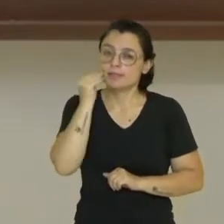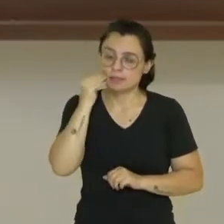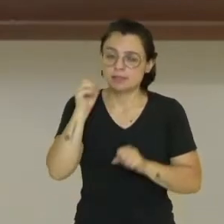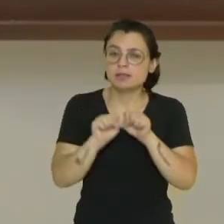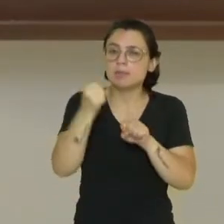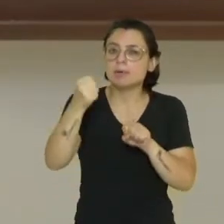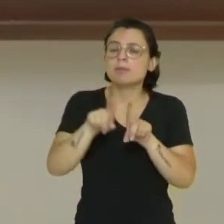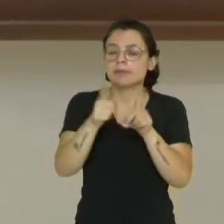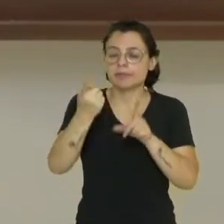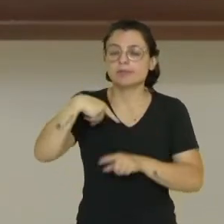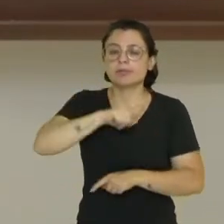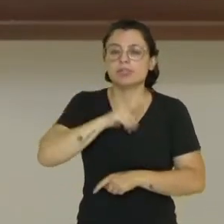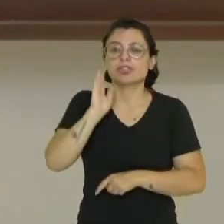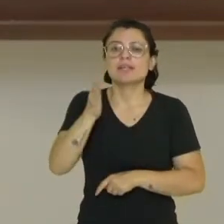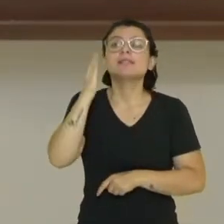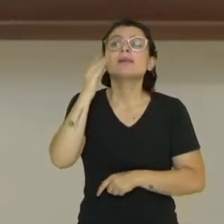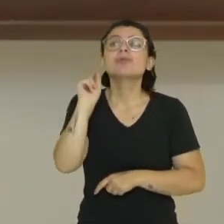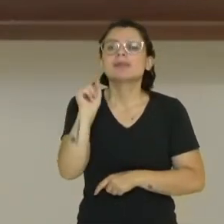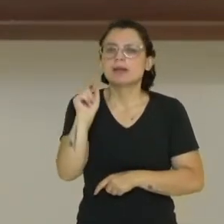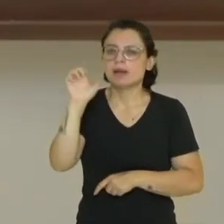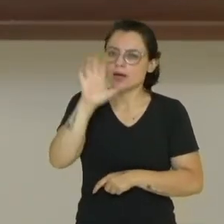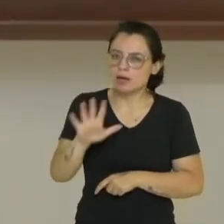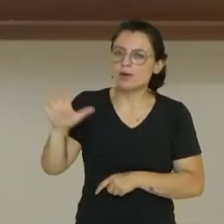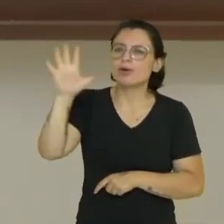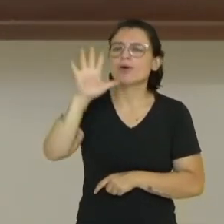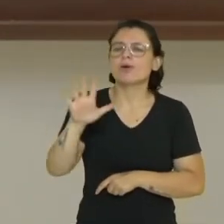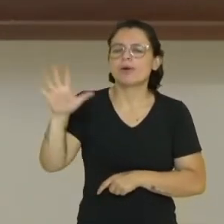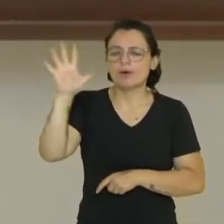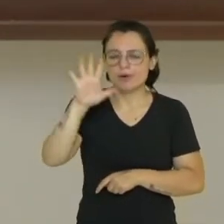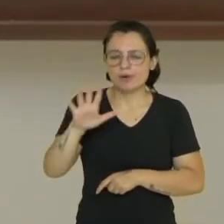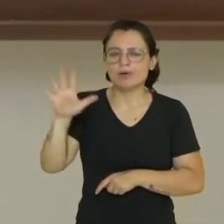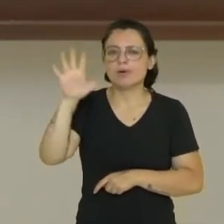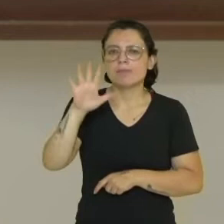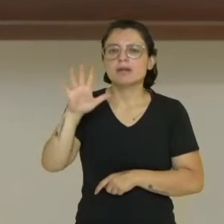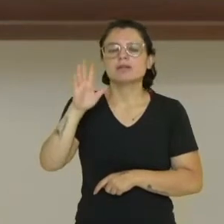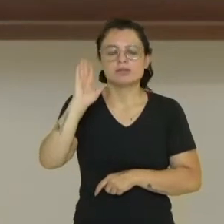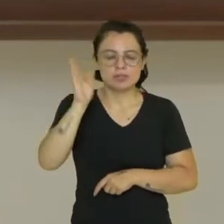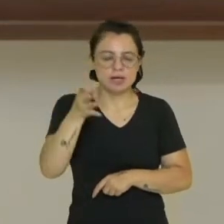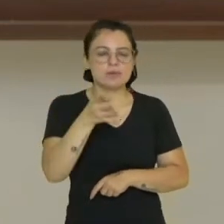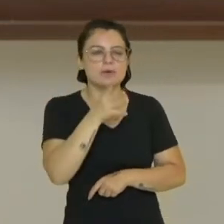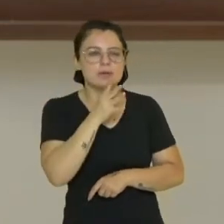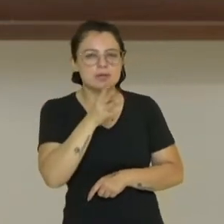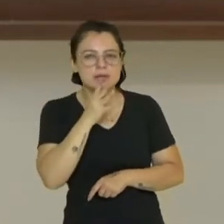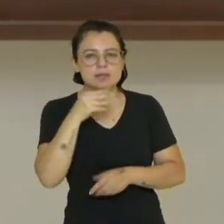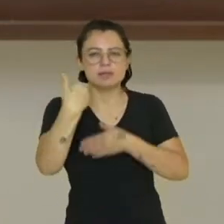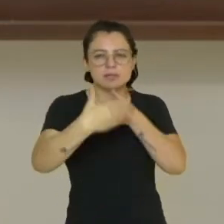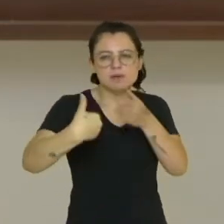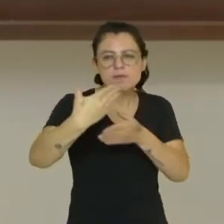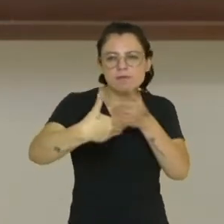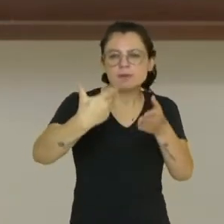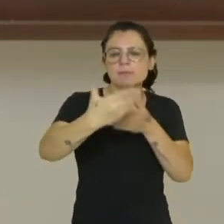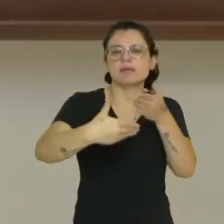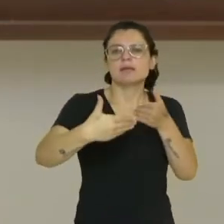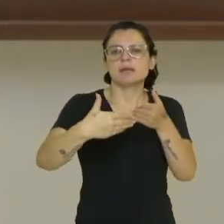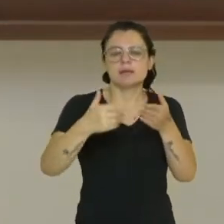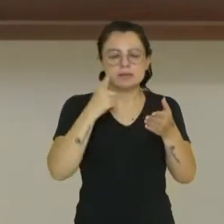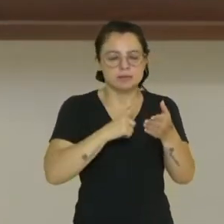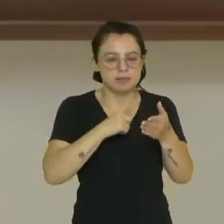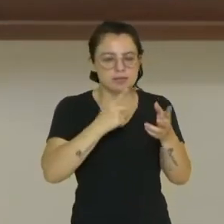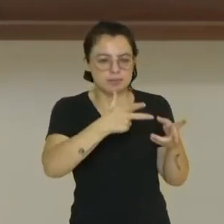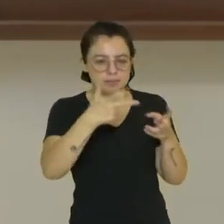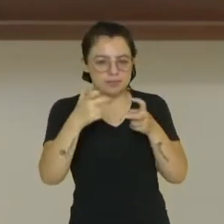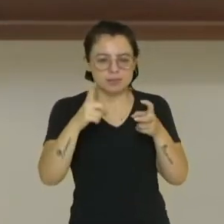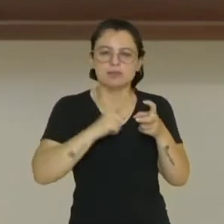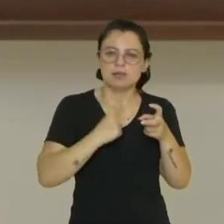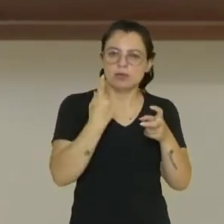que os europeus, eles, apesar de eles reconhecer o desenvolvimento, perceber que se tratava